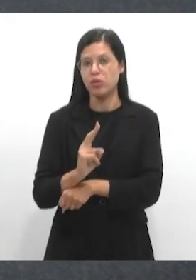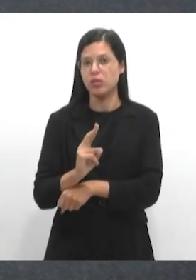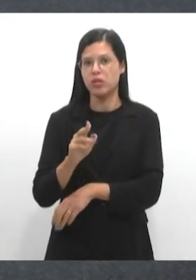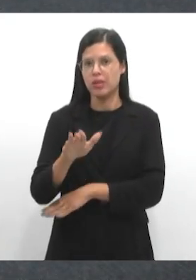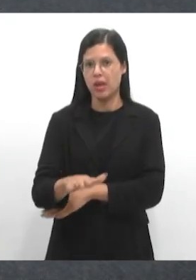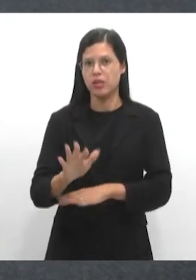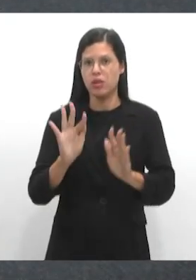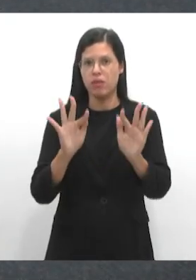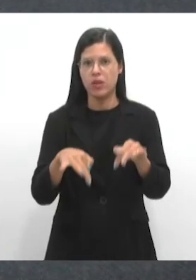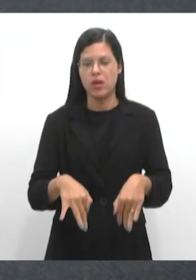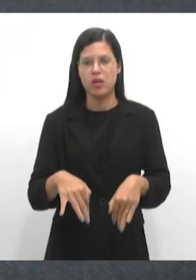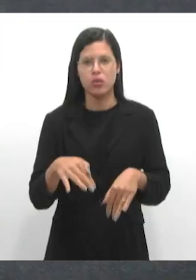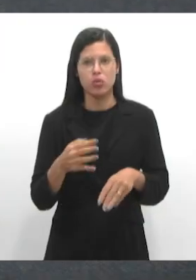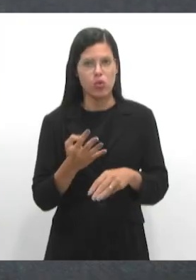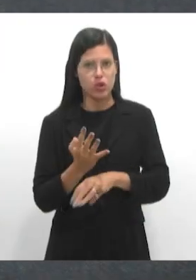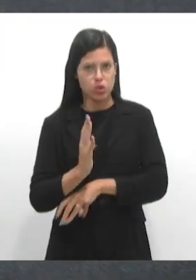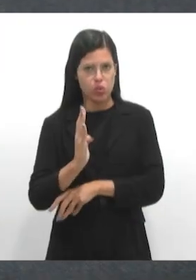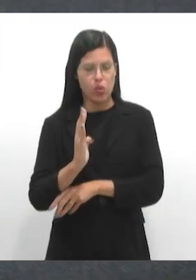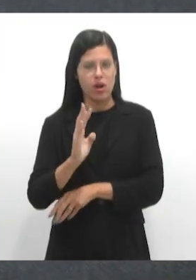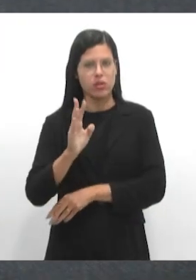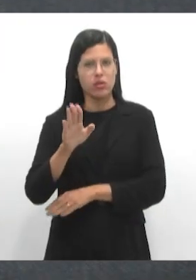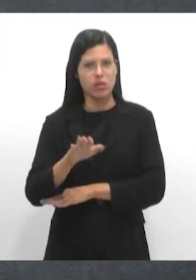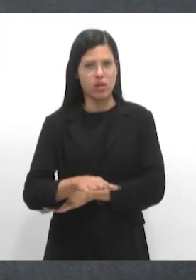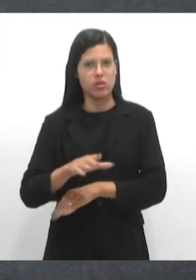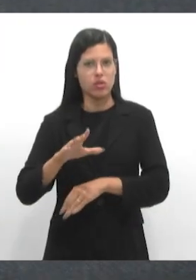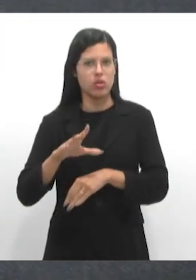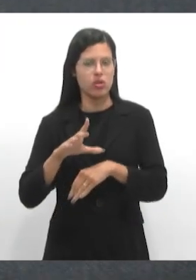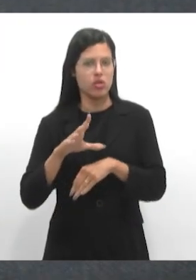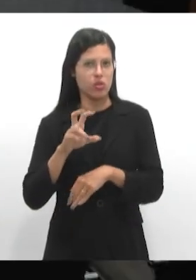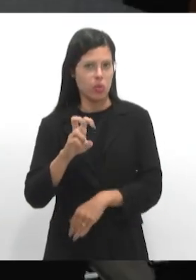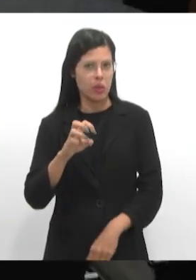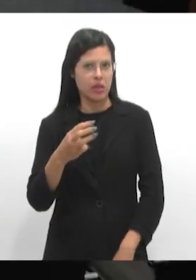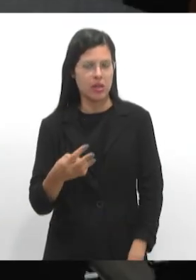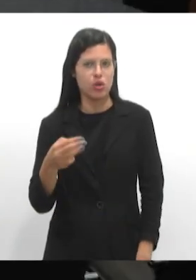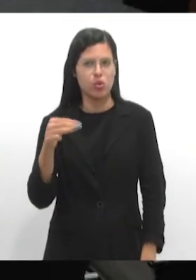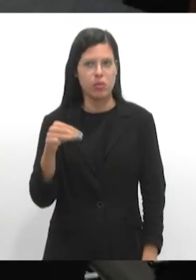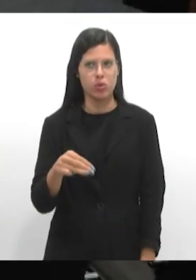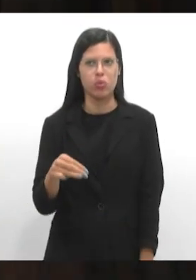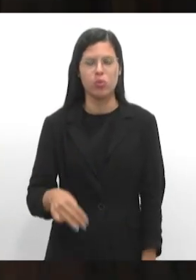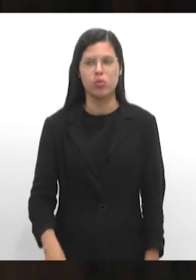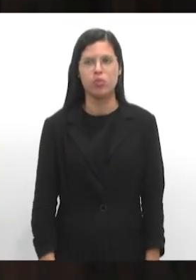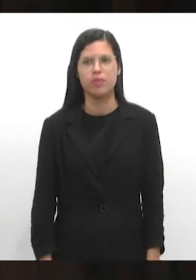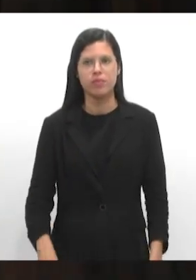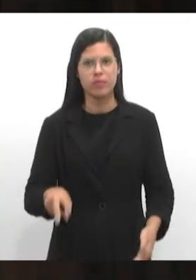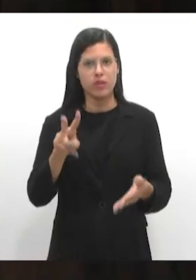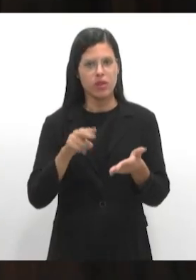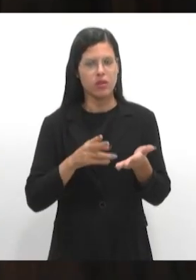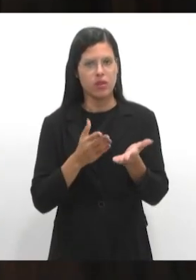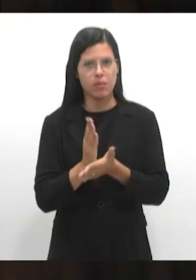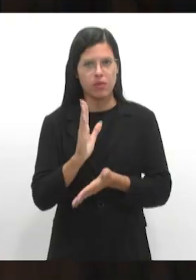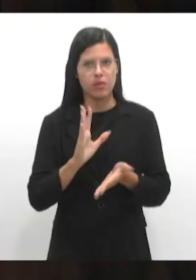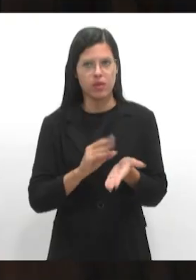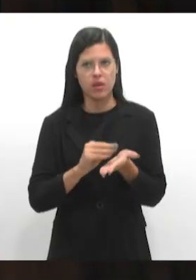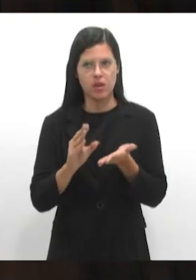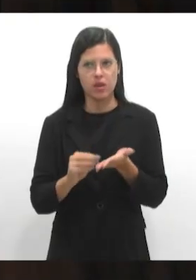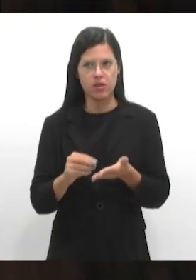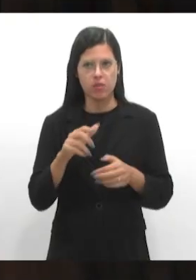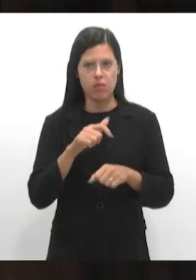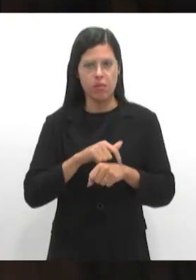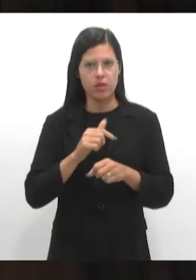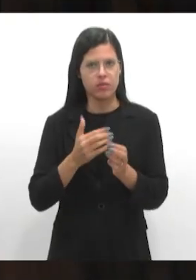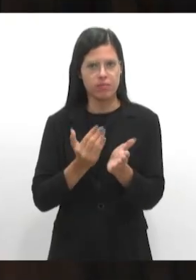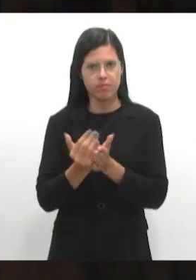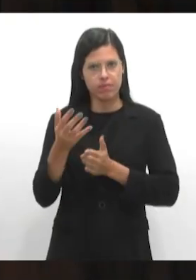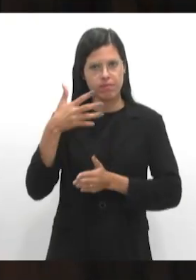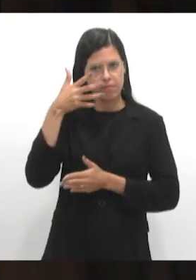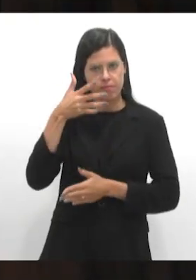foi encerrada às 16 horas e 53 minutos. Lida e aprovada a ata, passa-se ao